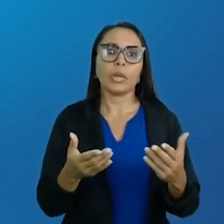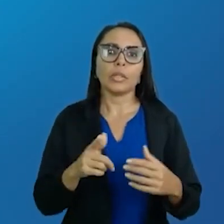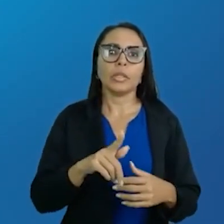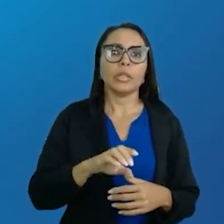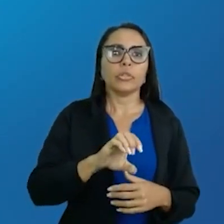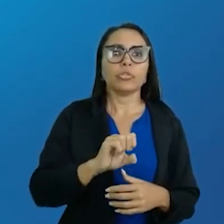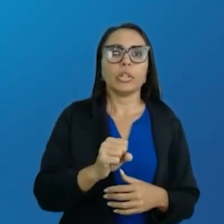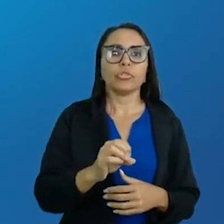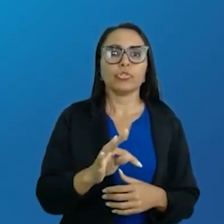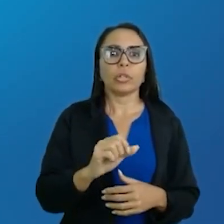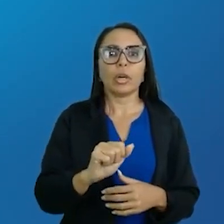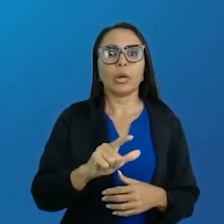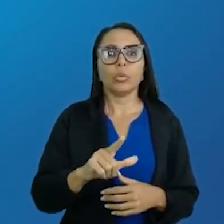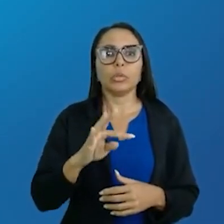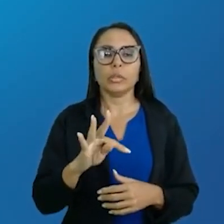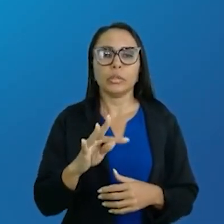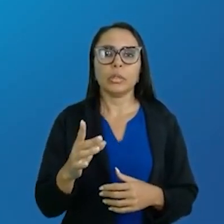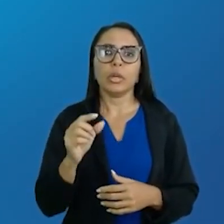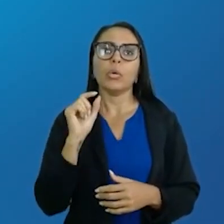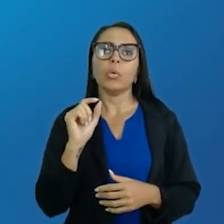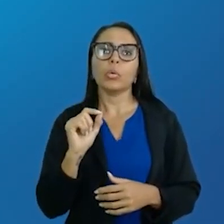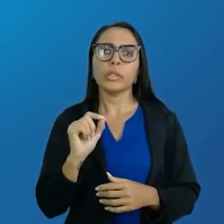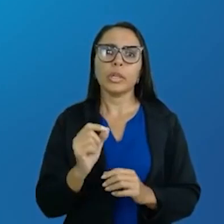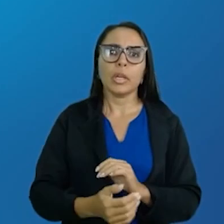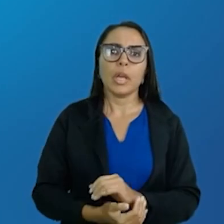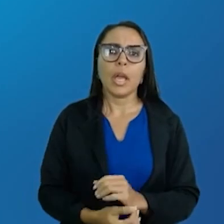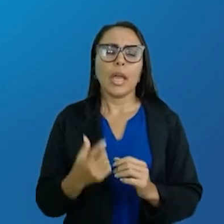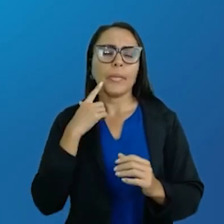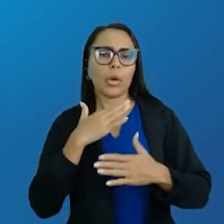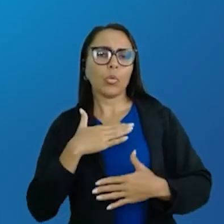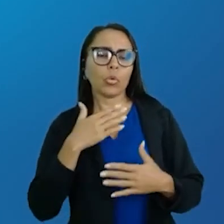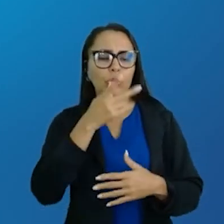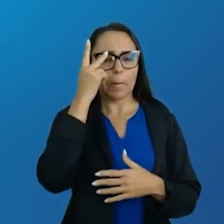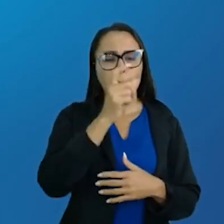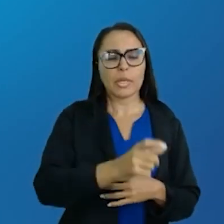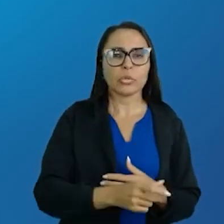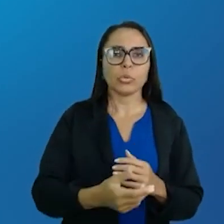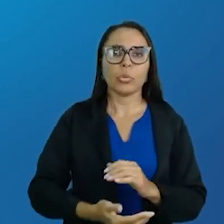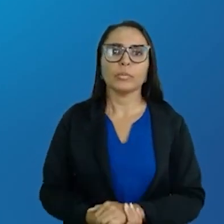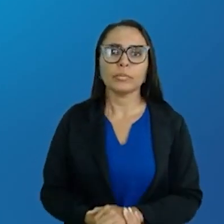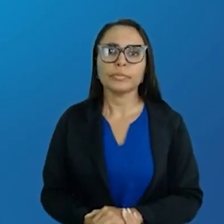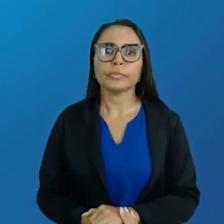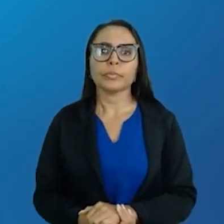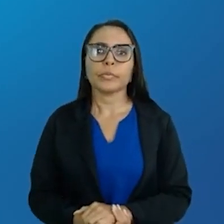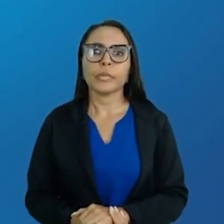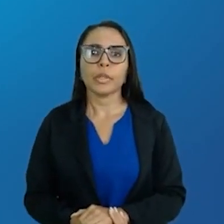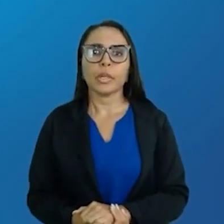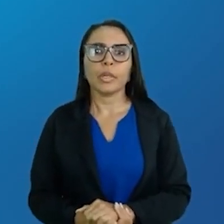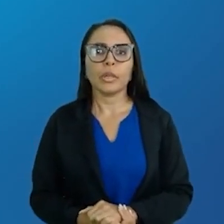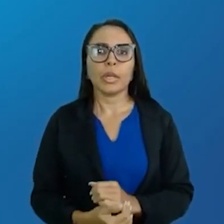pouco além. E o que é Gestalt? Gestalt é um estudo que está relacionado à percepção que os usuários têm do mundo e o que nele contém. Ele explica